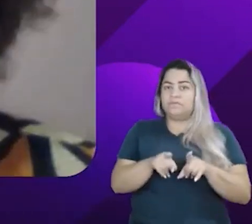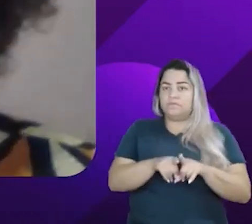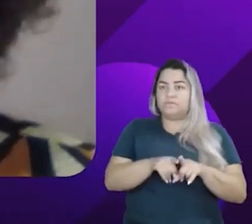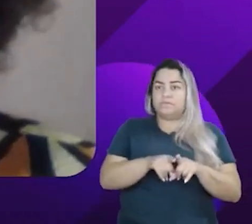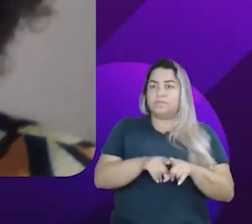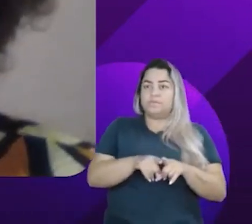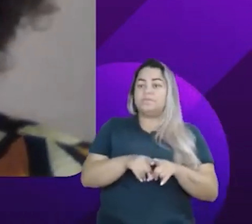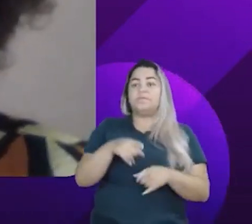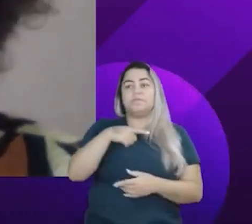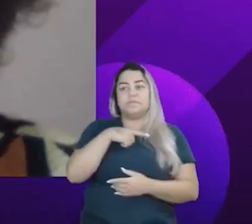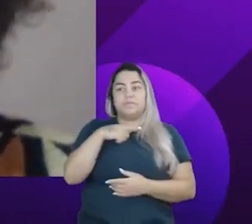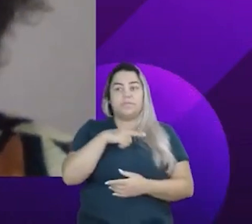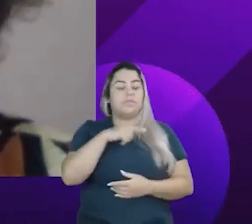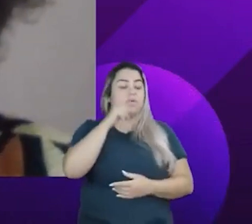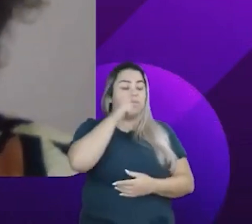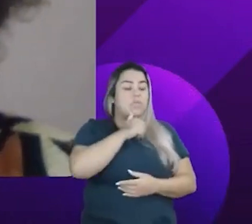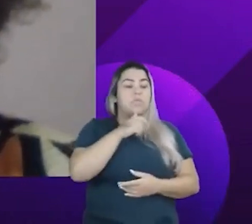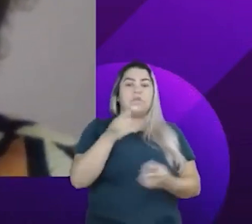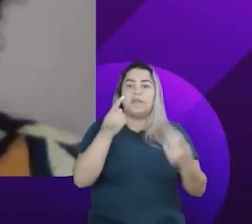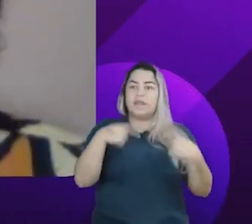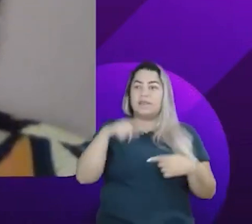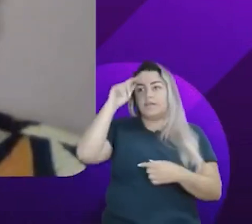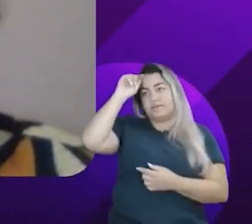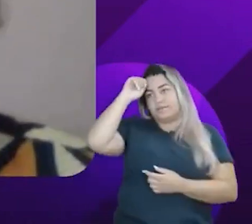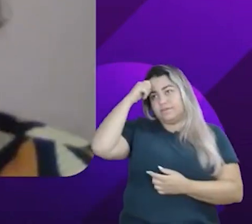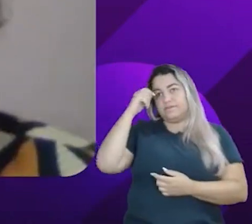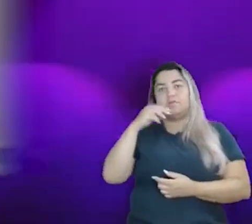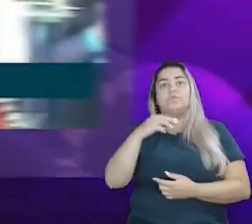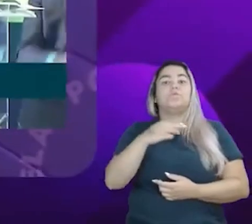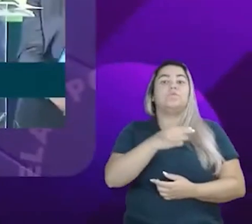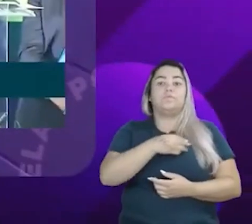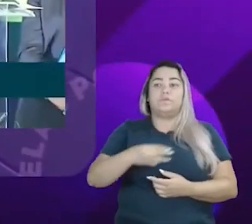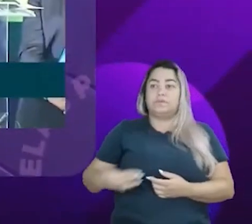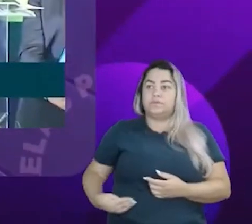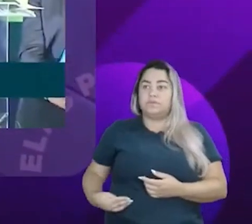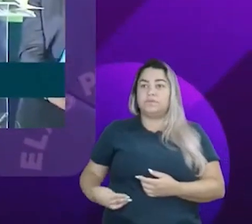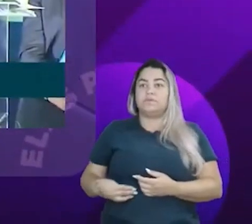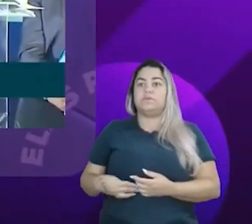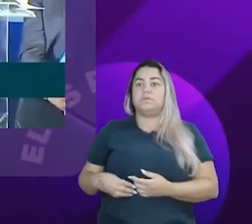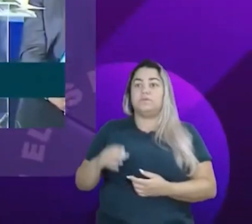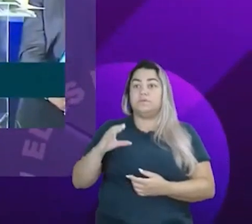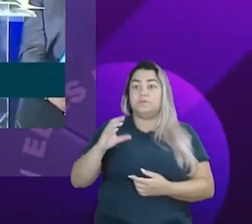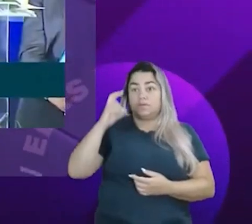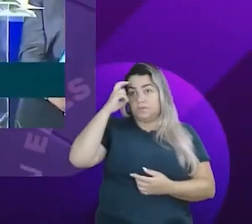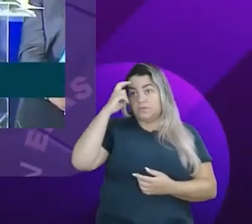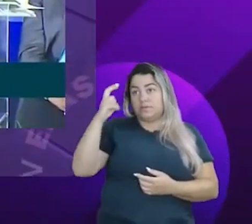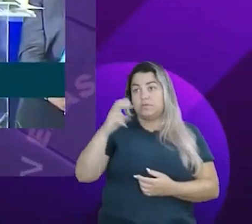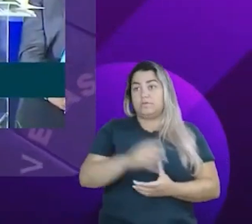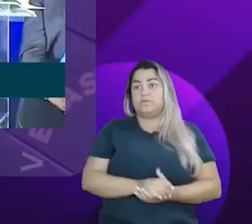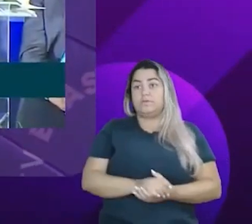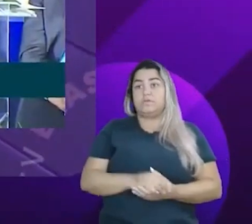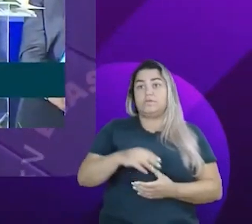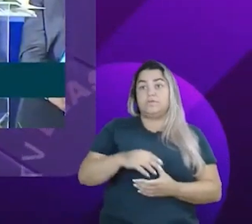em que nós temos uma mulher negra sendo ministra da Cultura. O novo MIC será o lugar